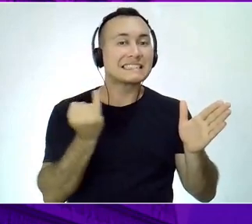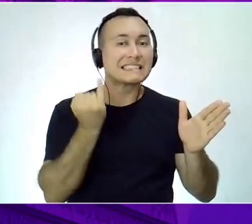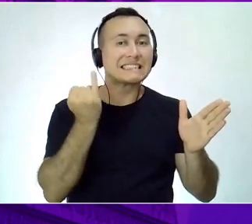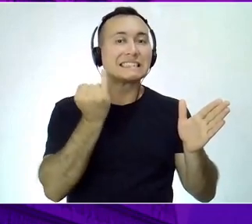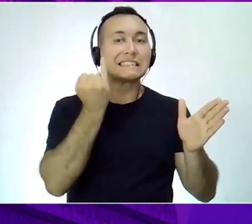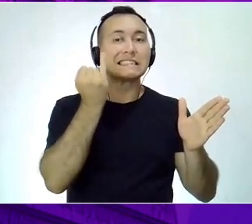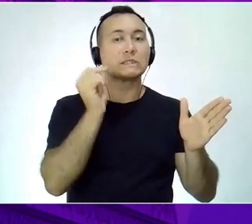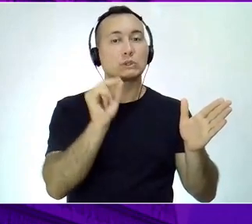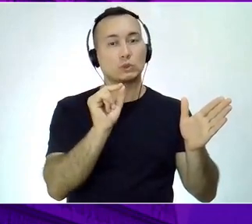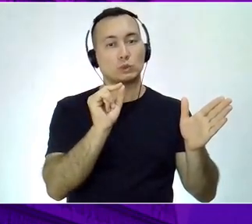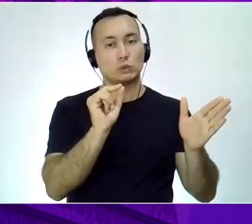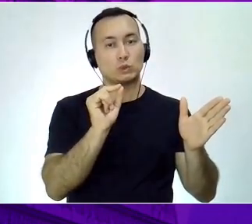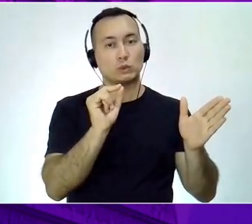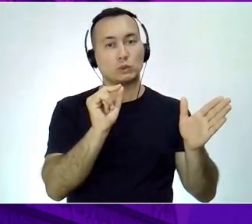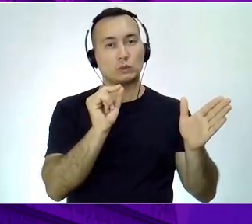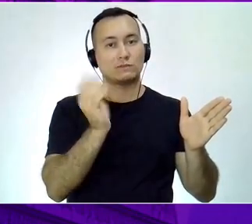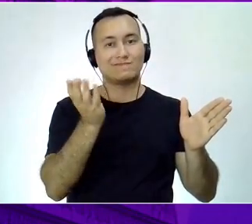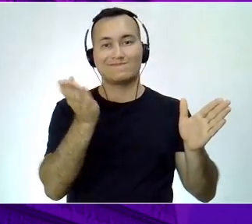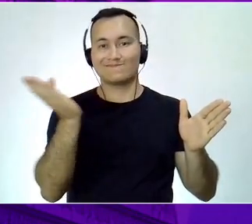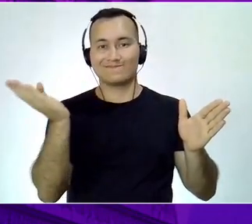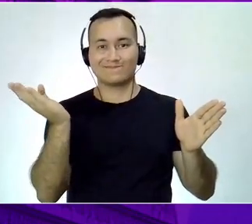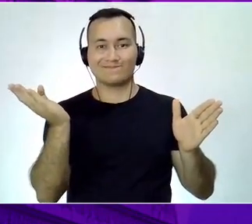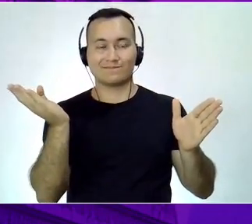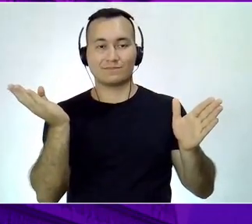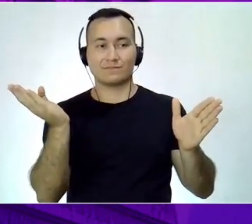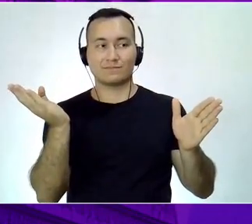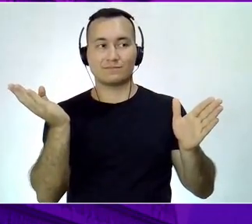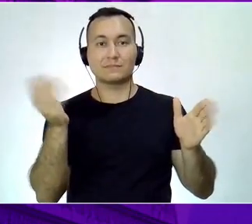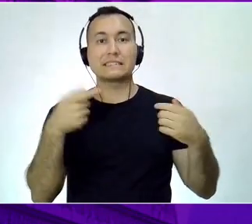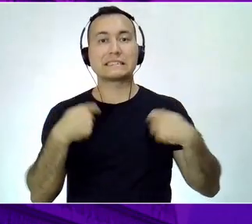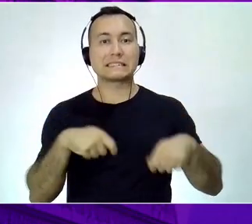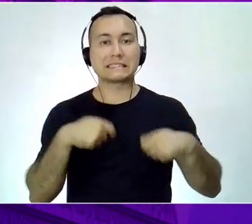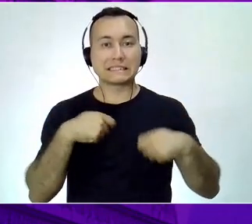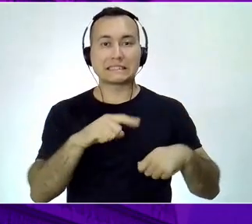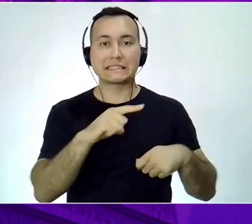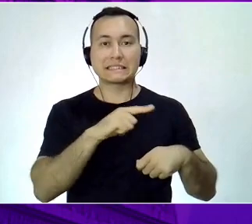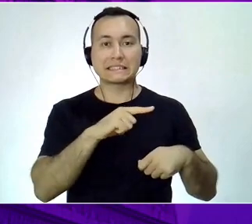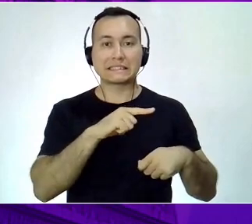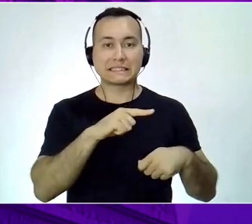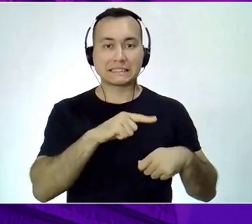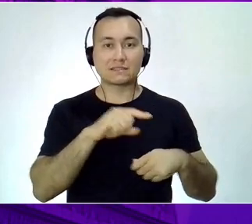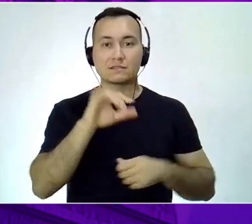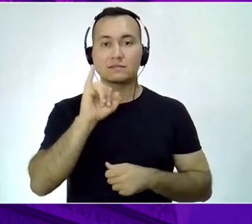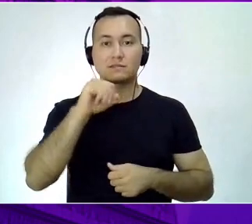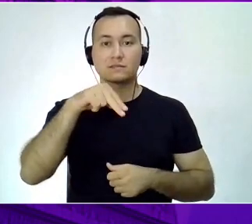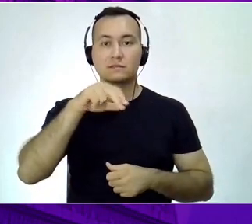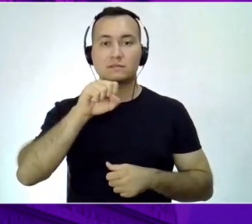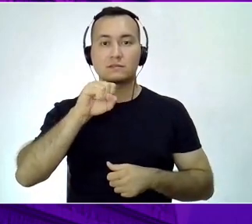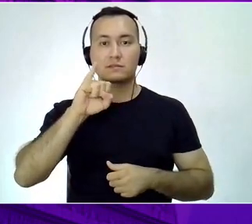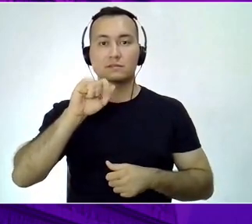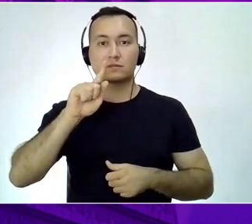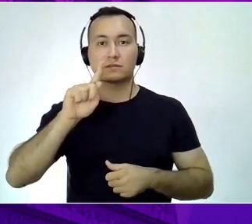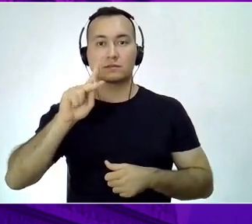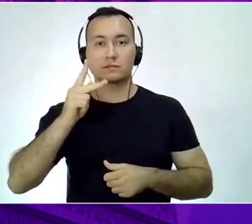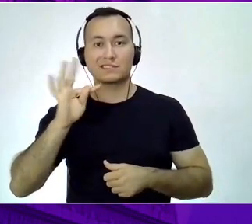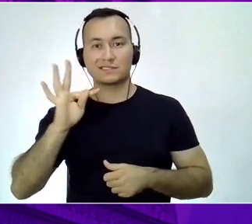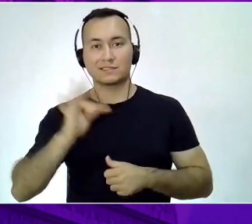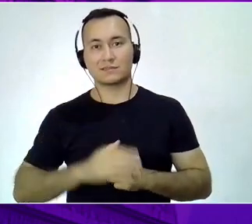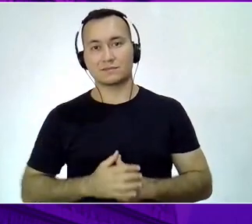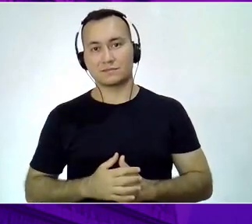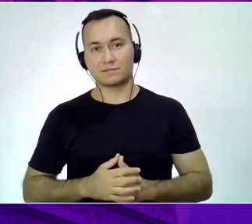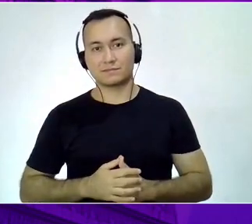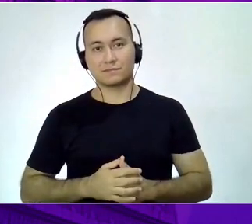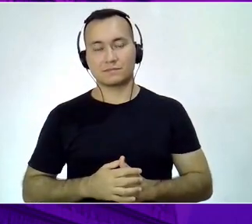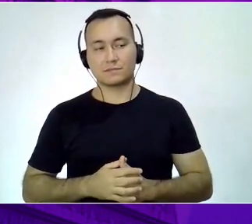que vocês estão apresentando. Alguma coisa ele está querendo dizer, tá? Provavelmente tem alguma coisa ali. Não passem para a audiência a